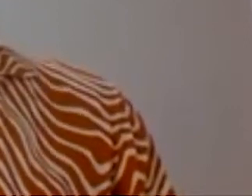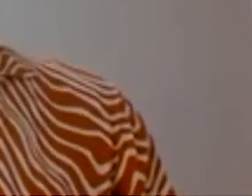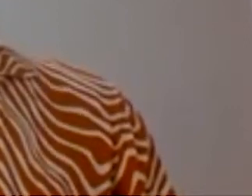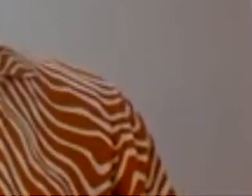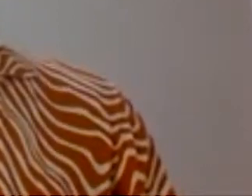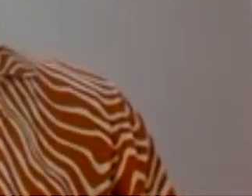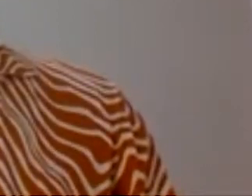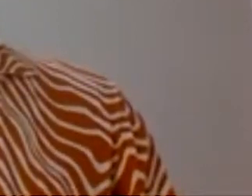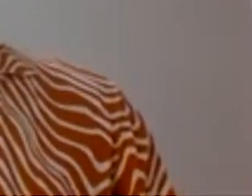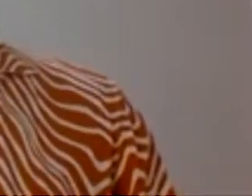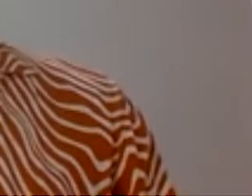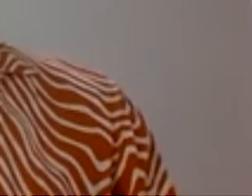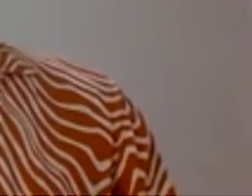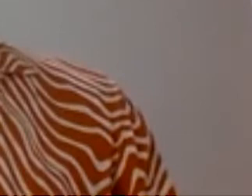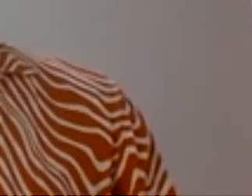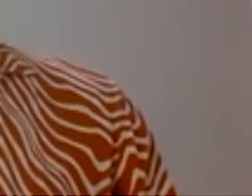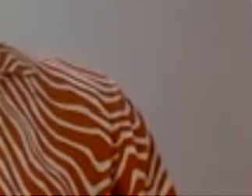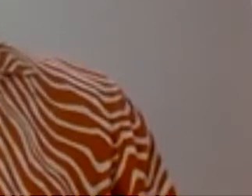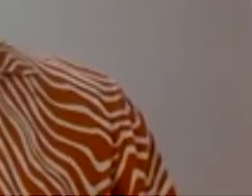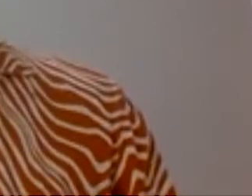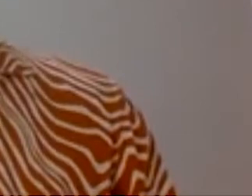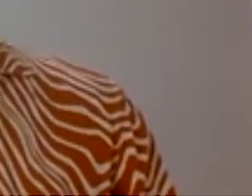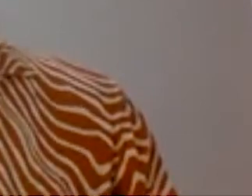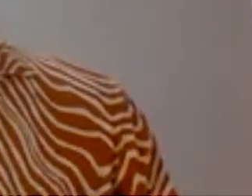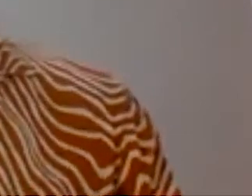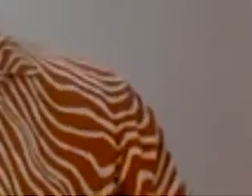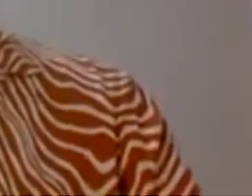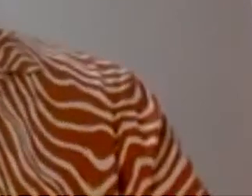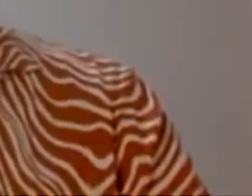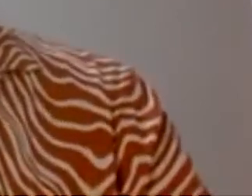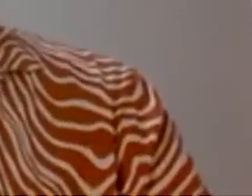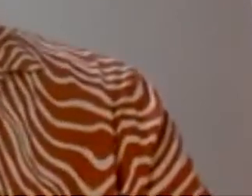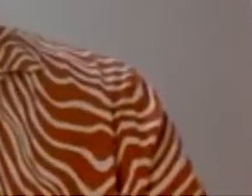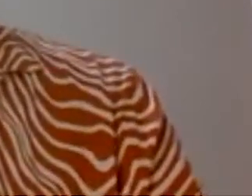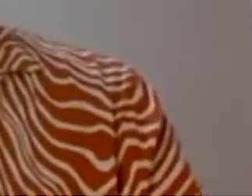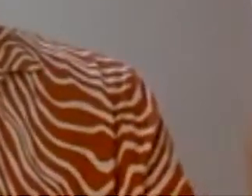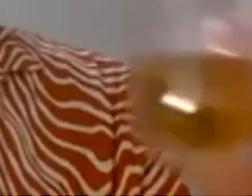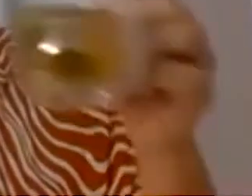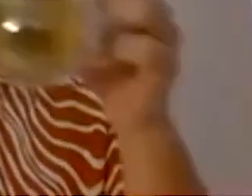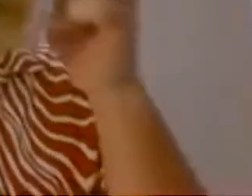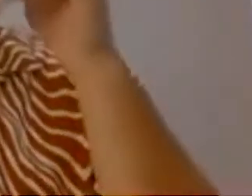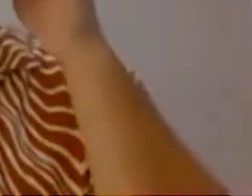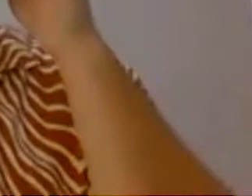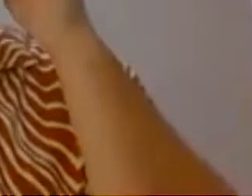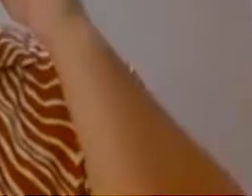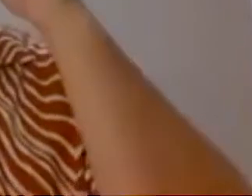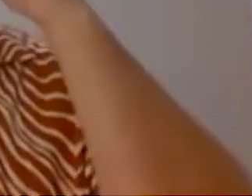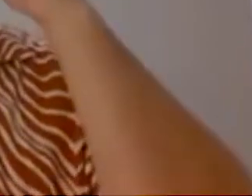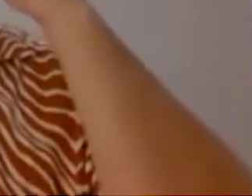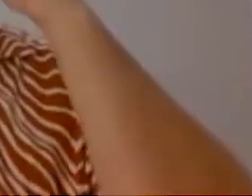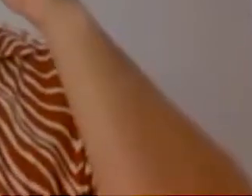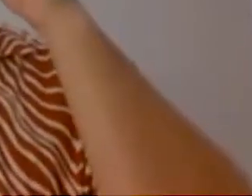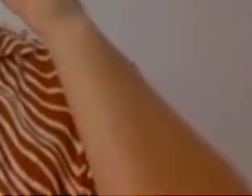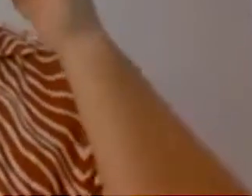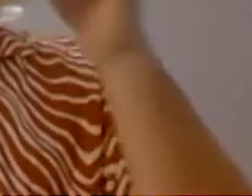o conteúdo. Sou um homem jovem, branco, cabelo loiro comprido, mas preso, com barba, uma camiseta